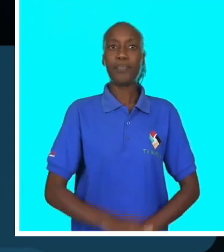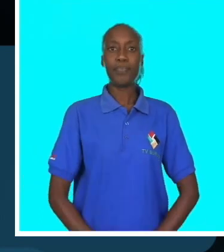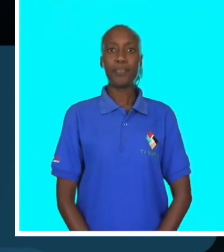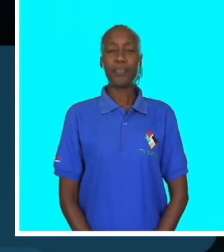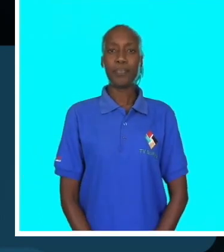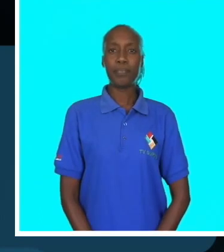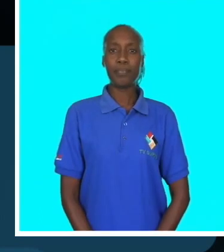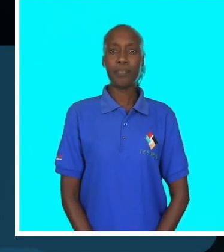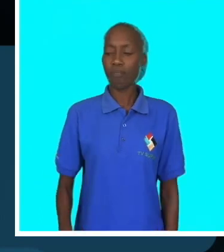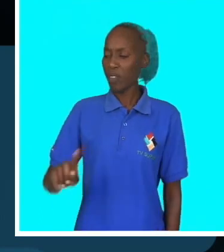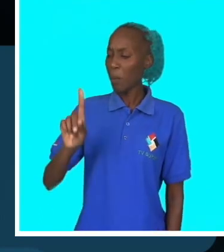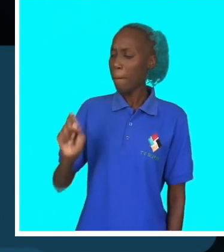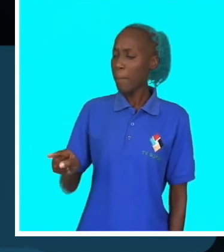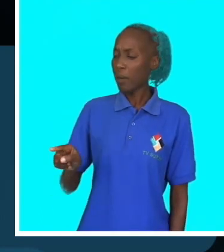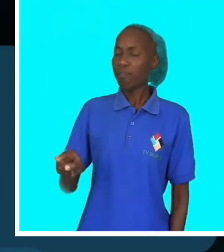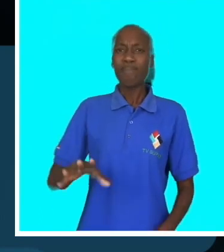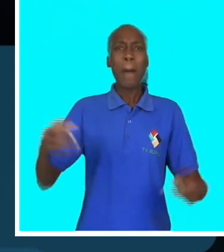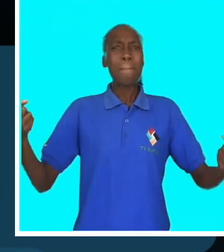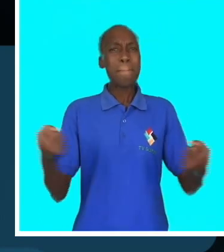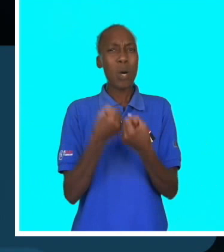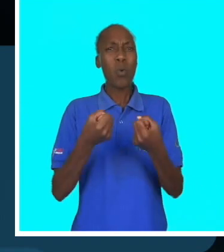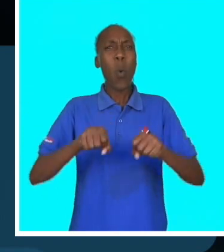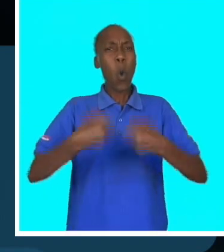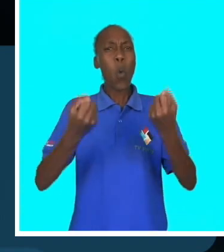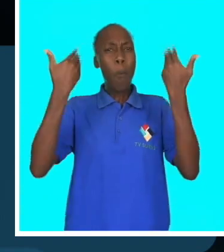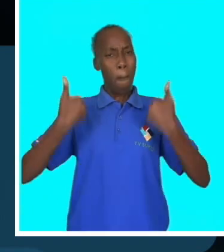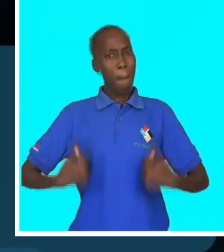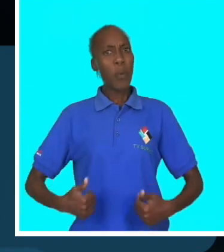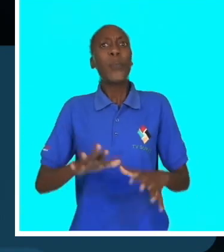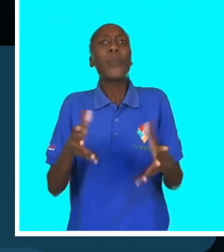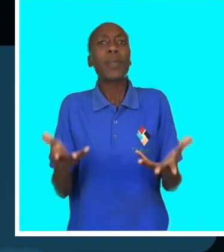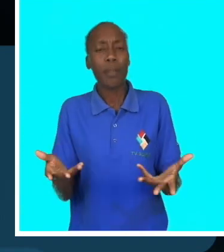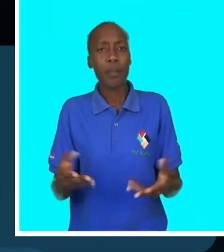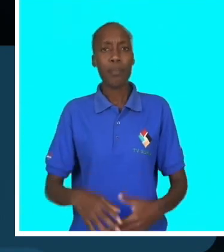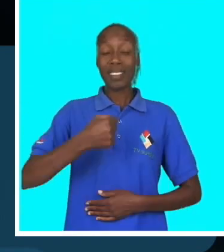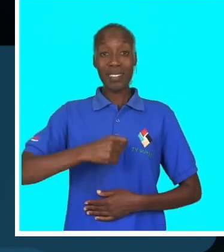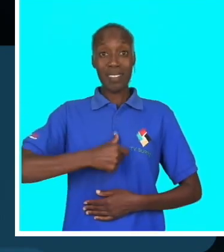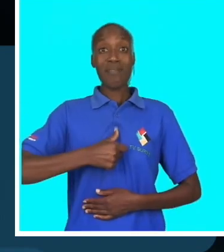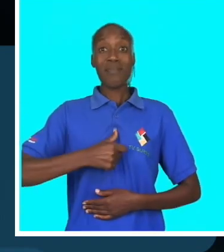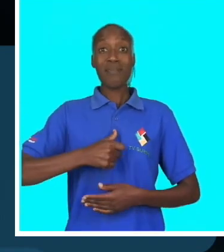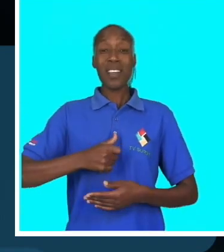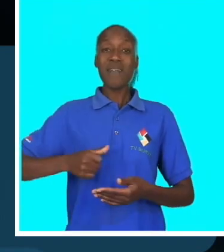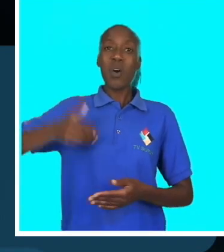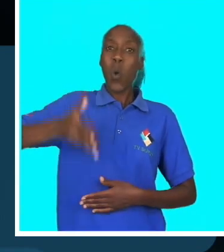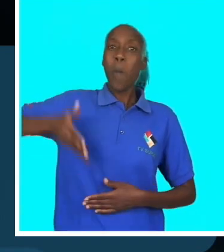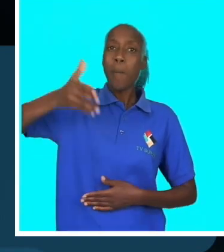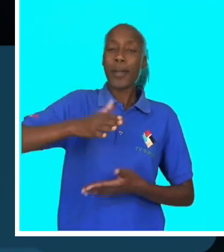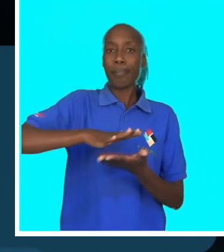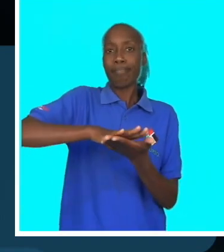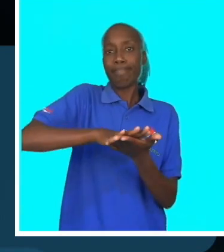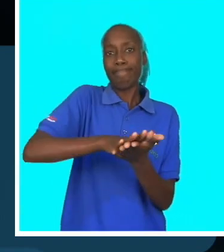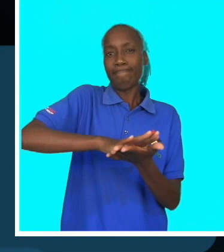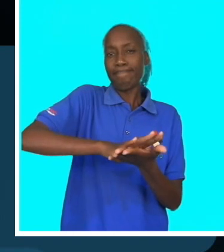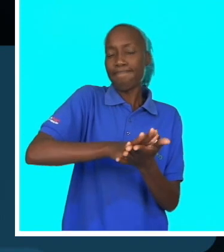perfeccionista. Quais são os membros que sofreram durante o acidente? Eu lancei-me e o metro bateu